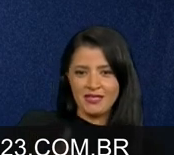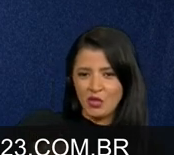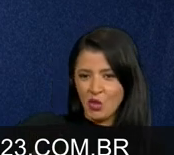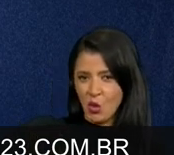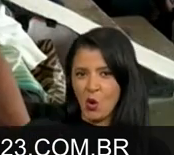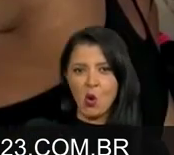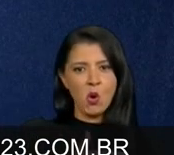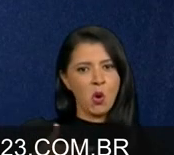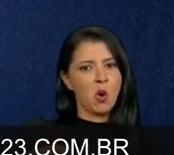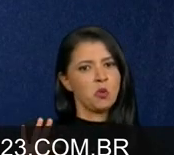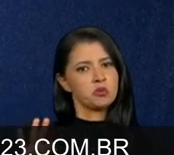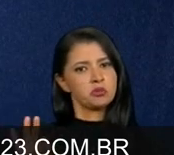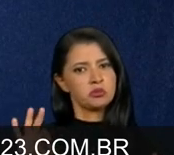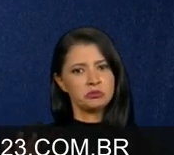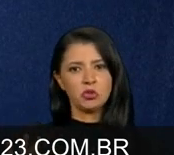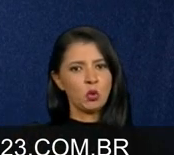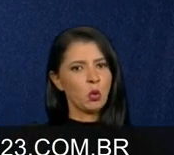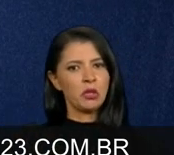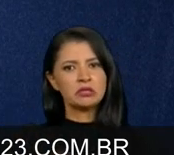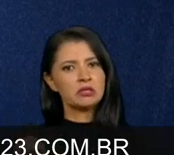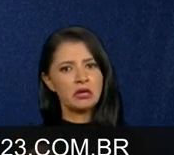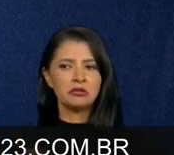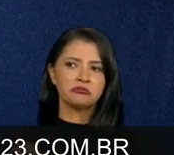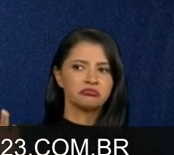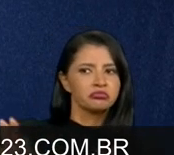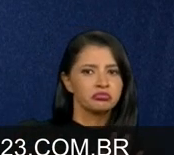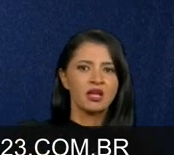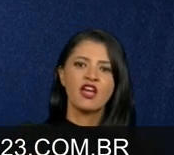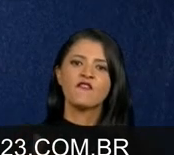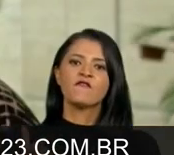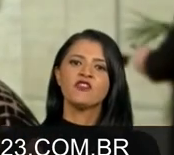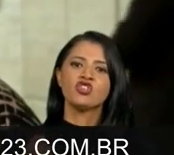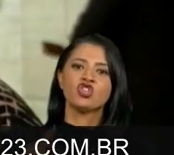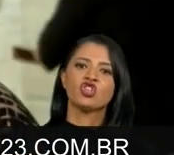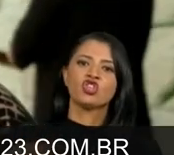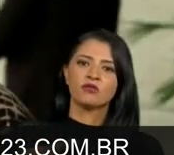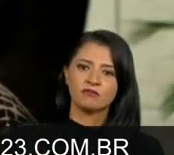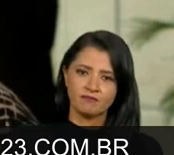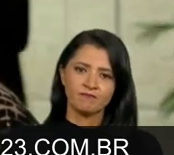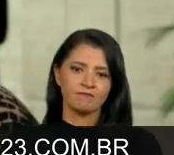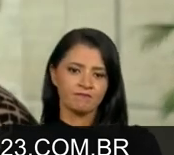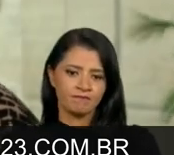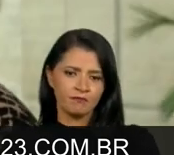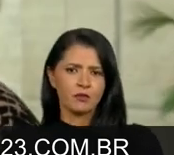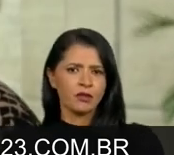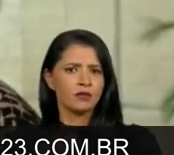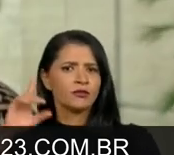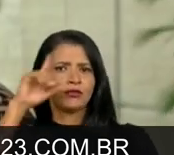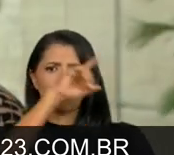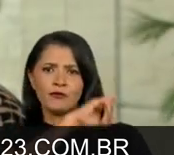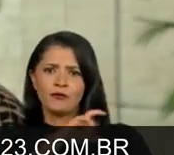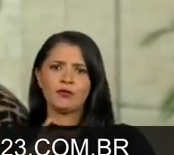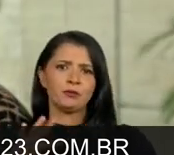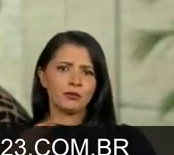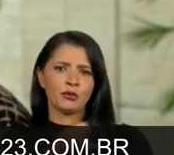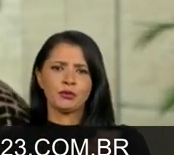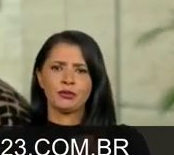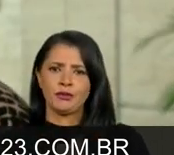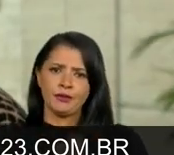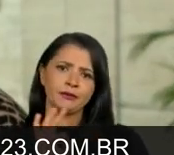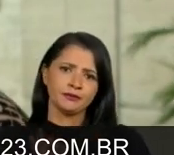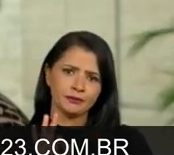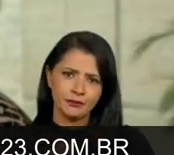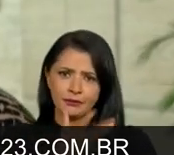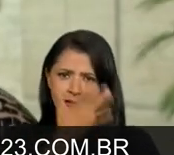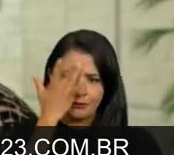sem comorbidade, que planejava viver pelo menos mais 20 anos. Foi um momento muito difícil, acredito que para toda a sociedade, né?